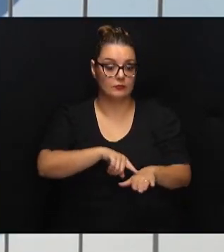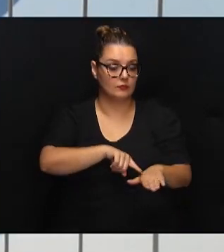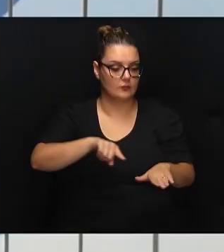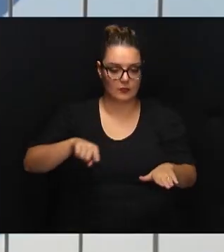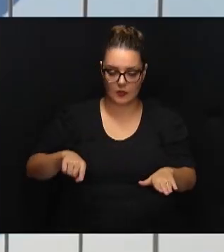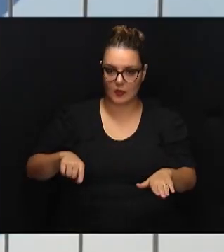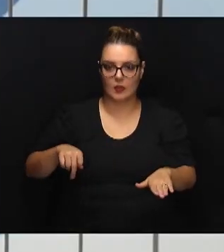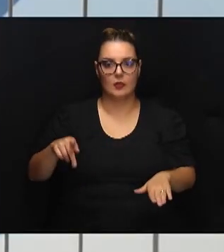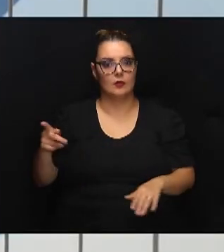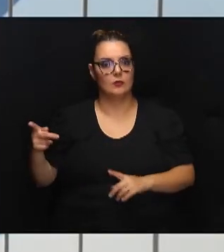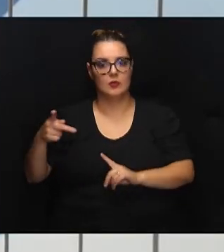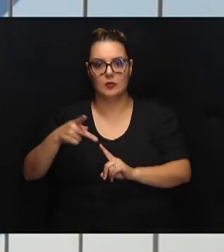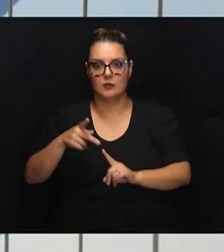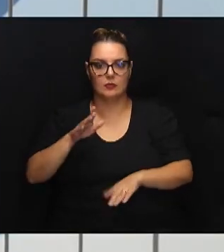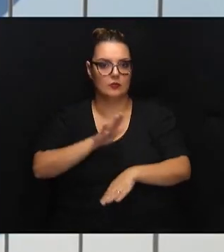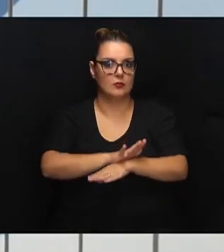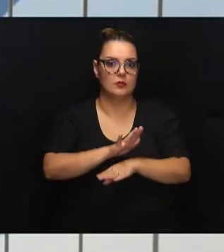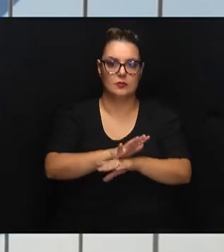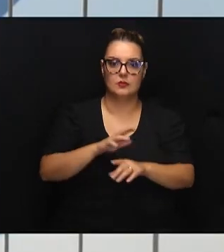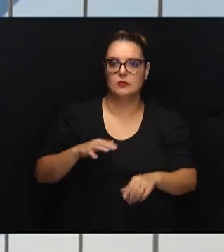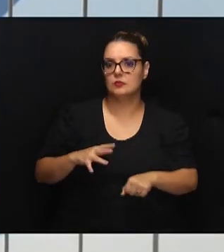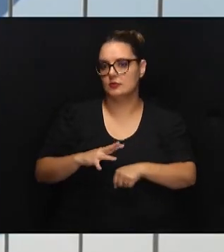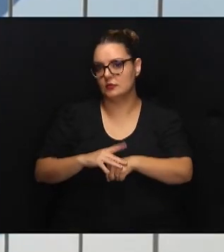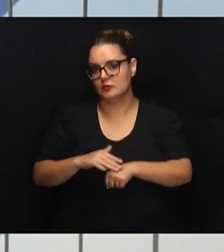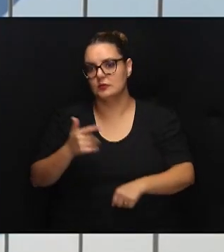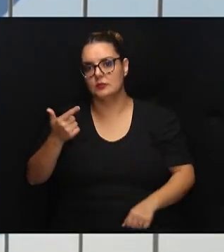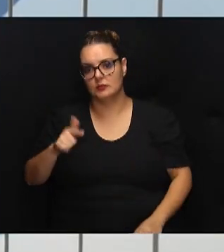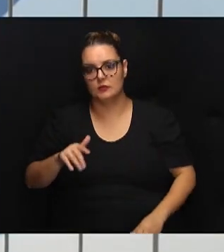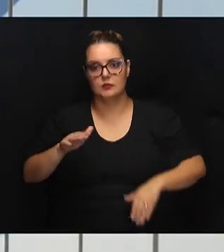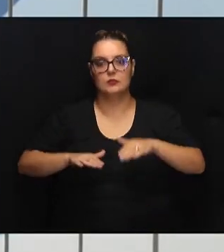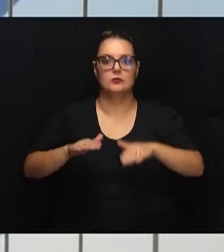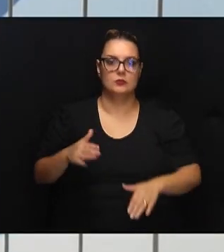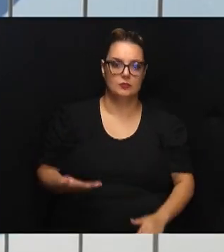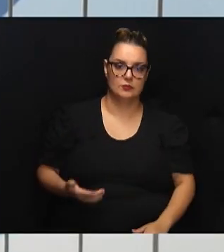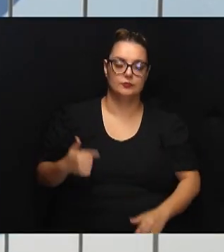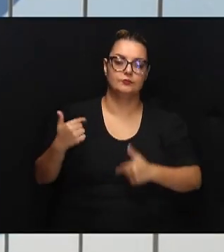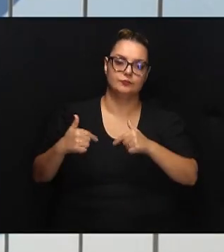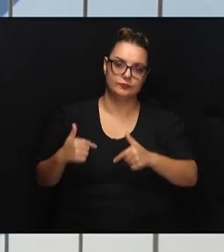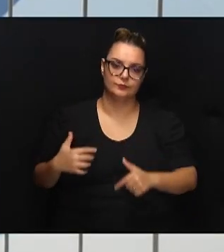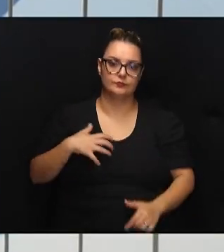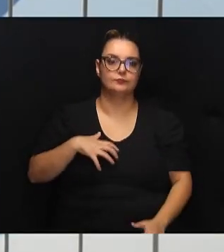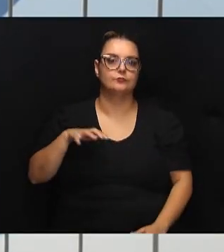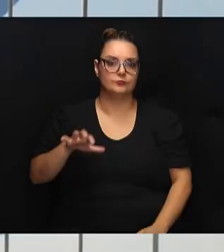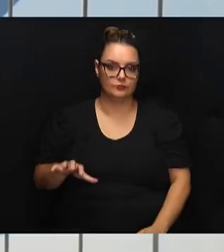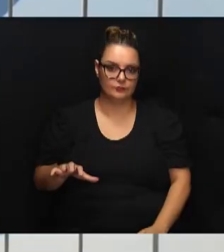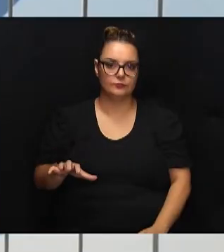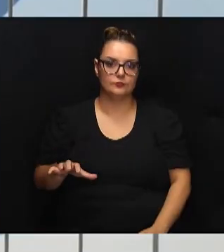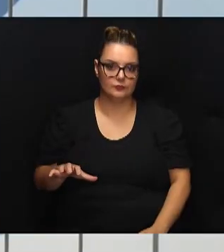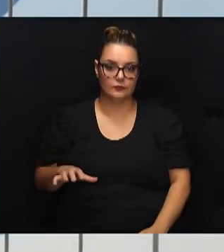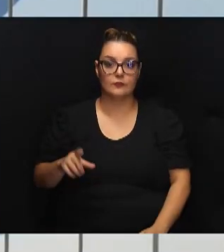afastamento previdenciário, ao auxílio-doença, e aí continuam muitas vezes ele trabalhando nessas condições